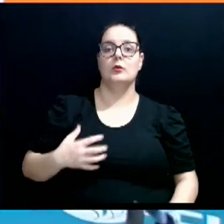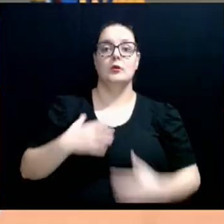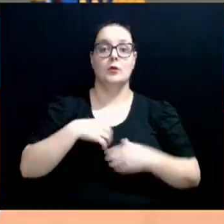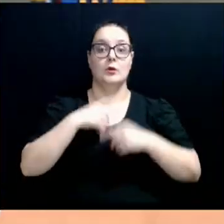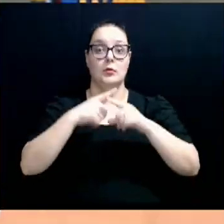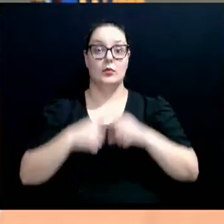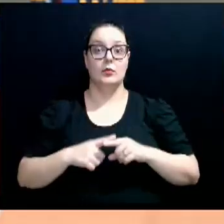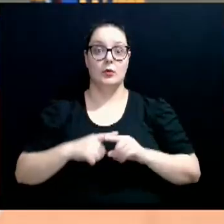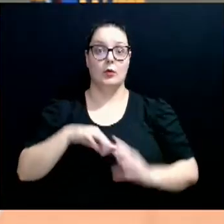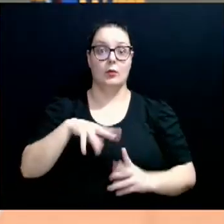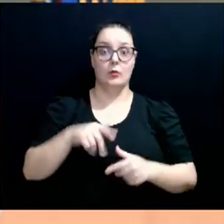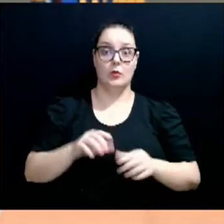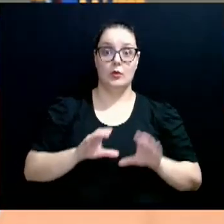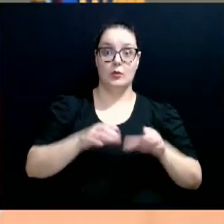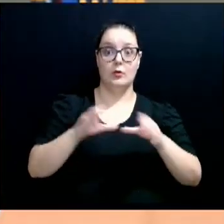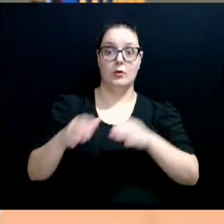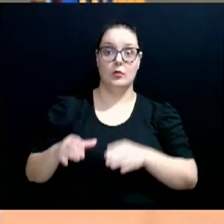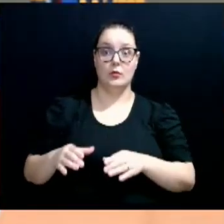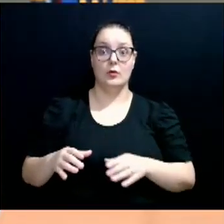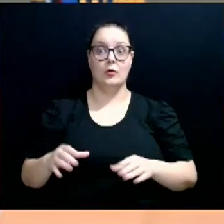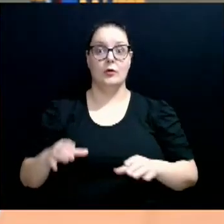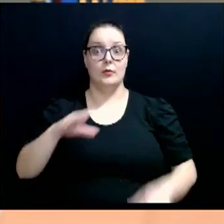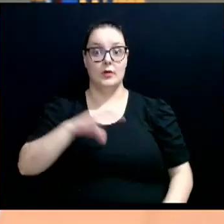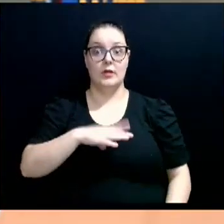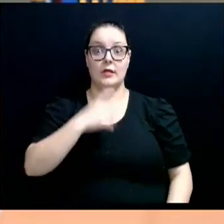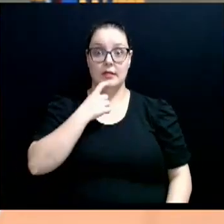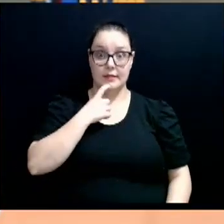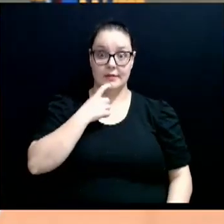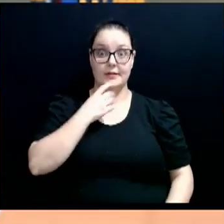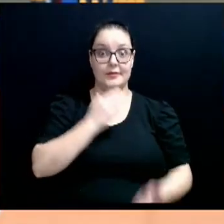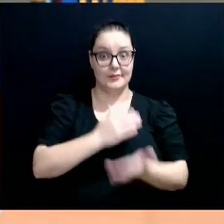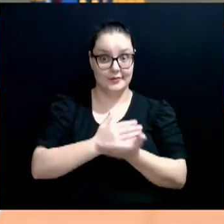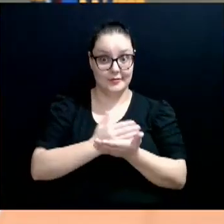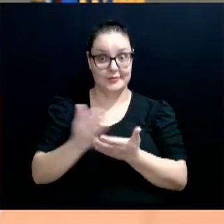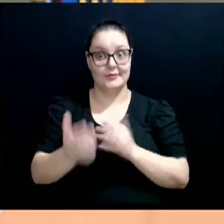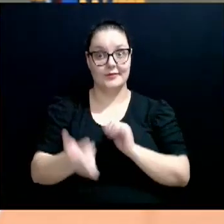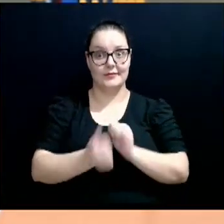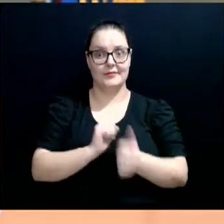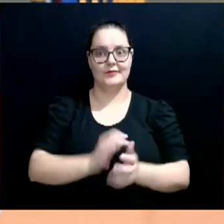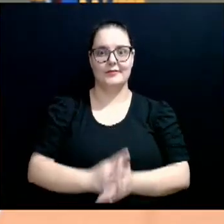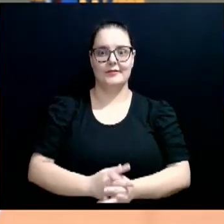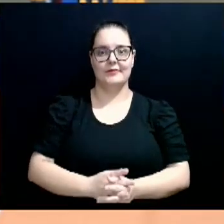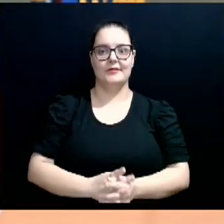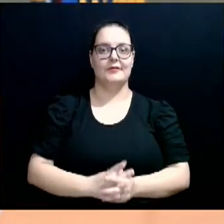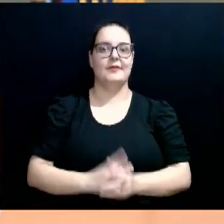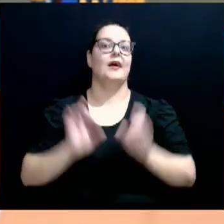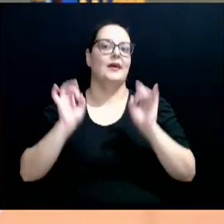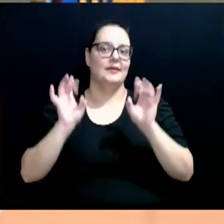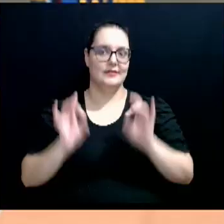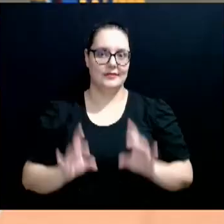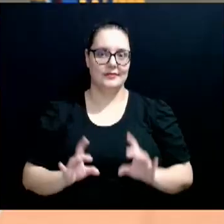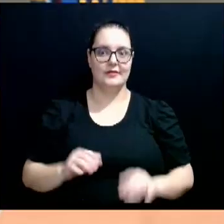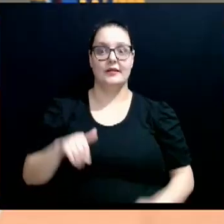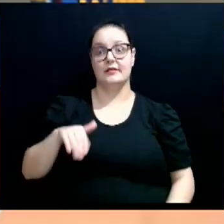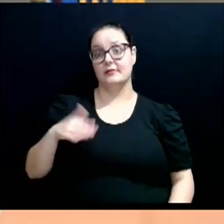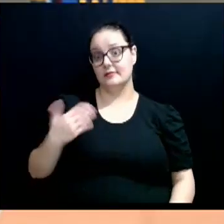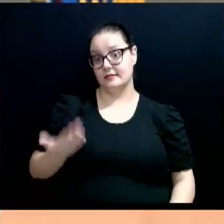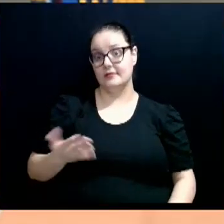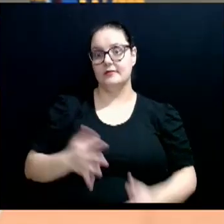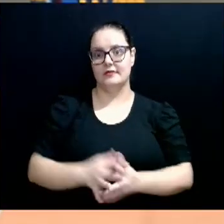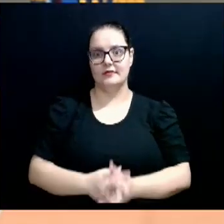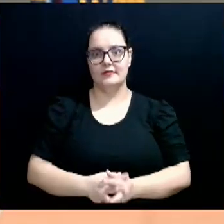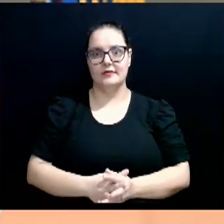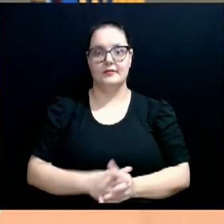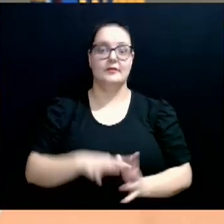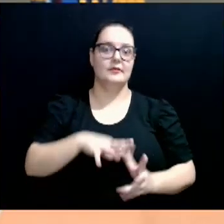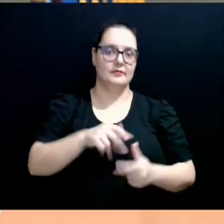Clubes pelo time da cidade onde ele iniciou no esporte. Muito especial, ainda mais porque vai ser um Mundial onde grandes equipes